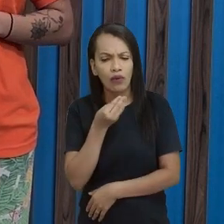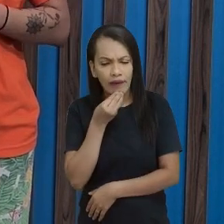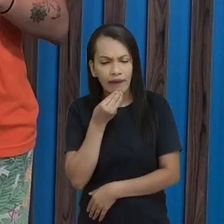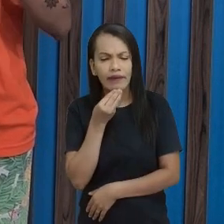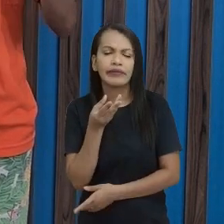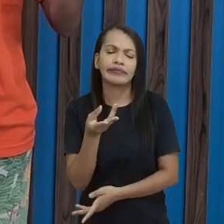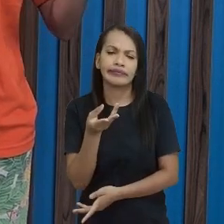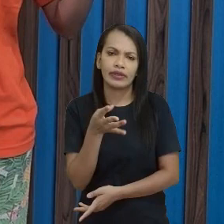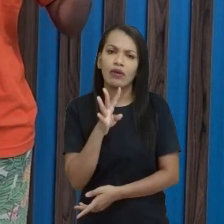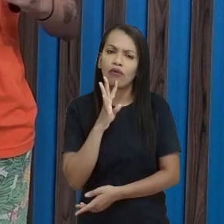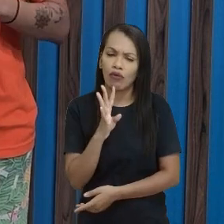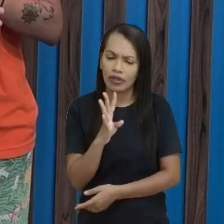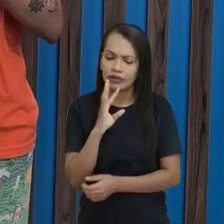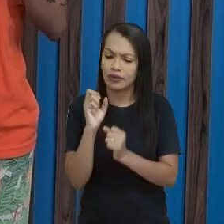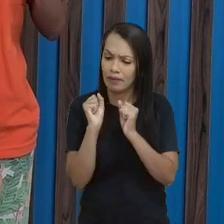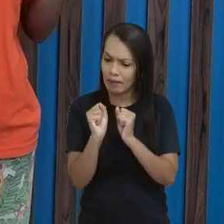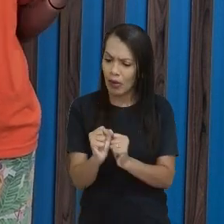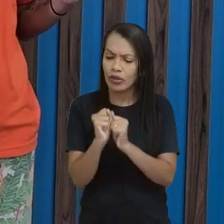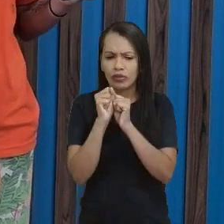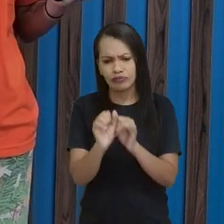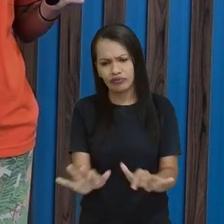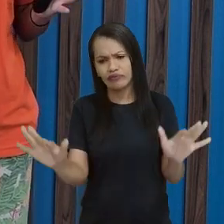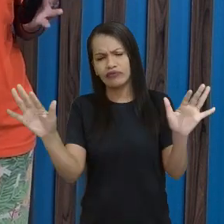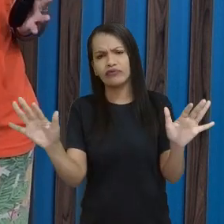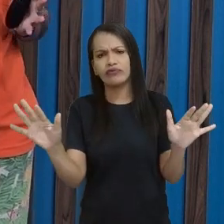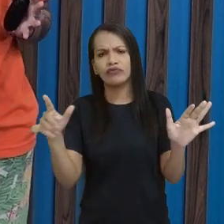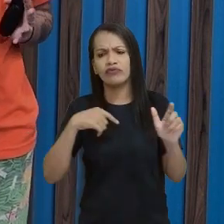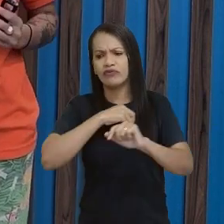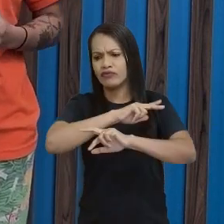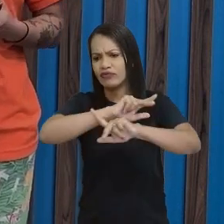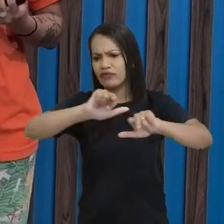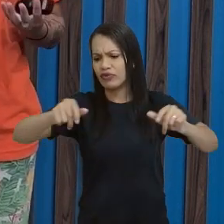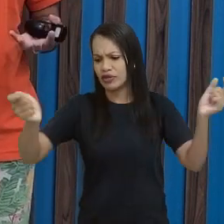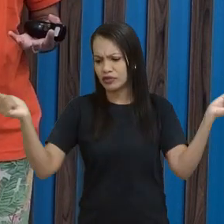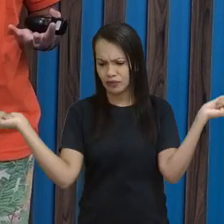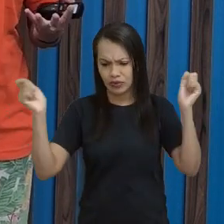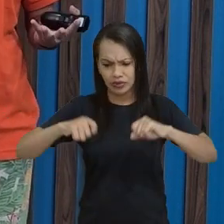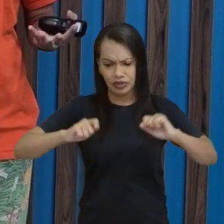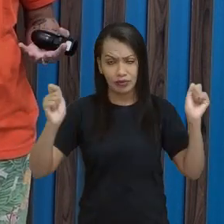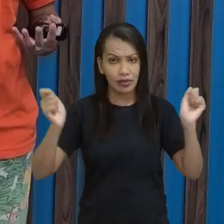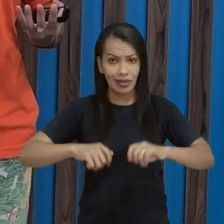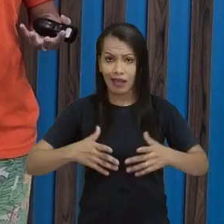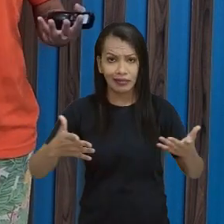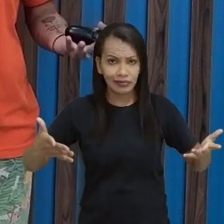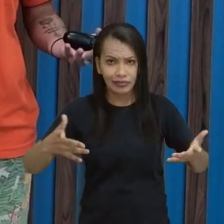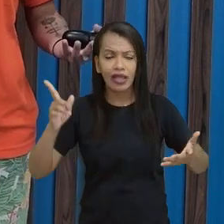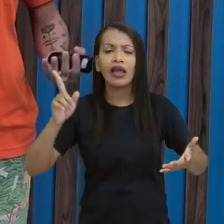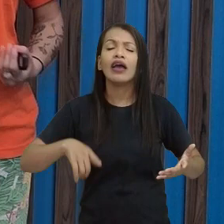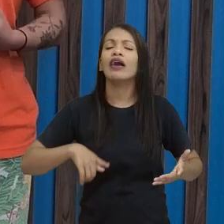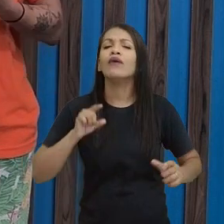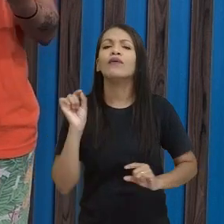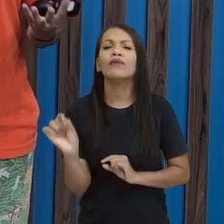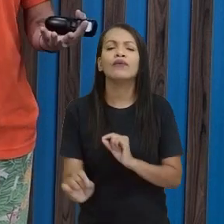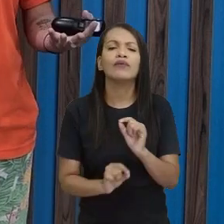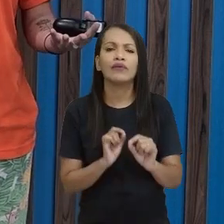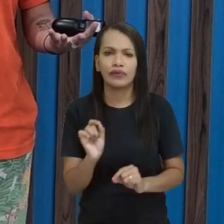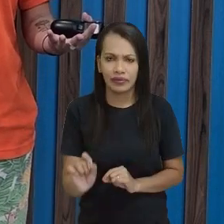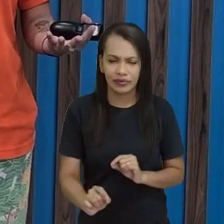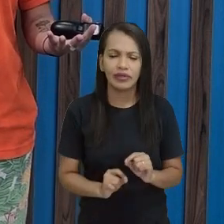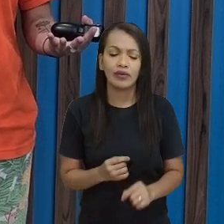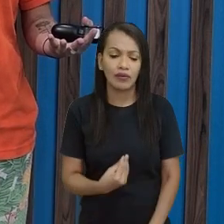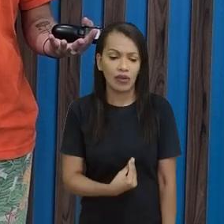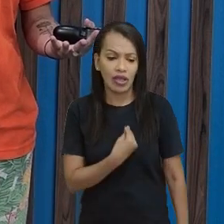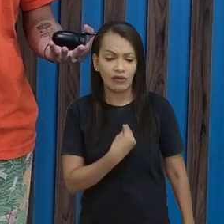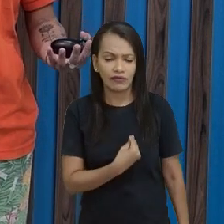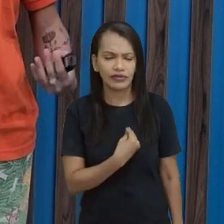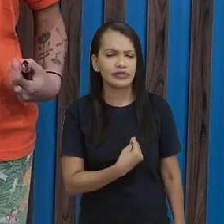pode, né, desbravar, a gente vê um universo de possibilidades. E, inclusive, uma delas é a gente tornar uma vida